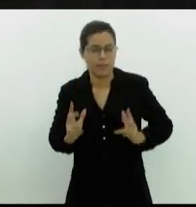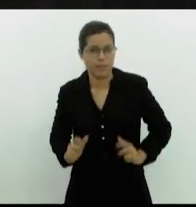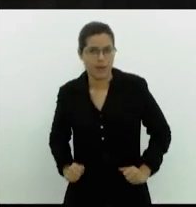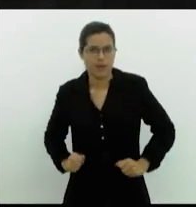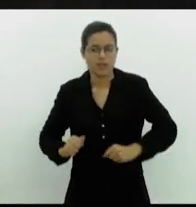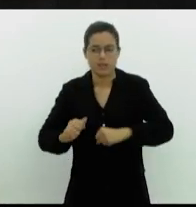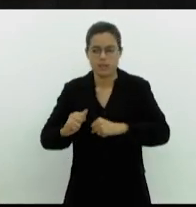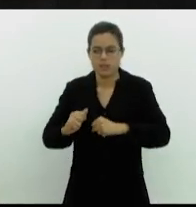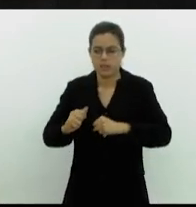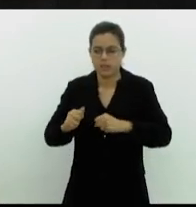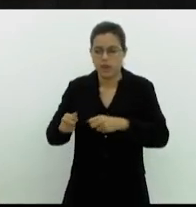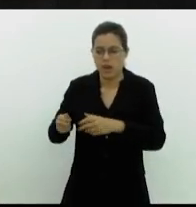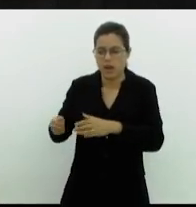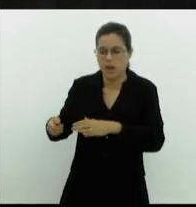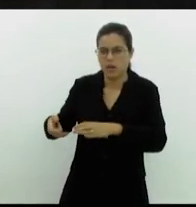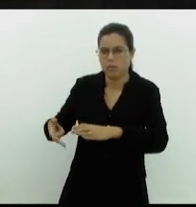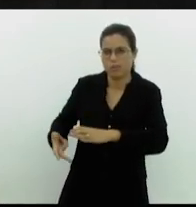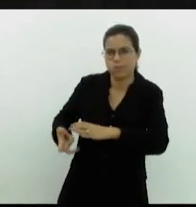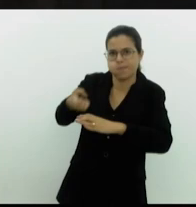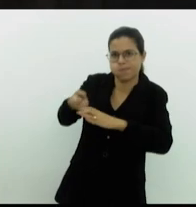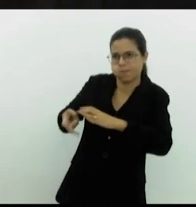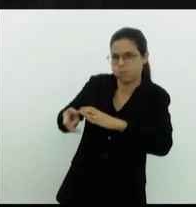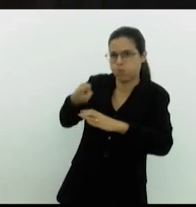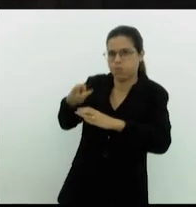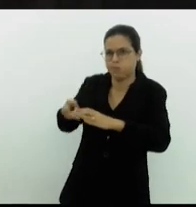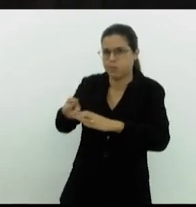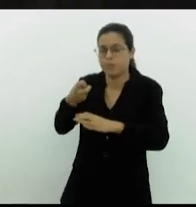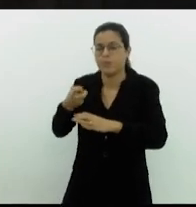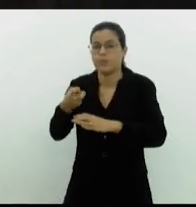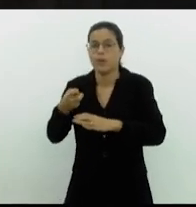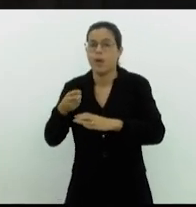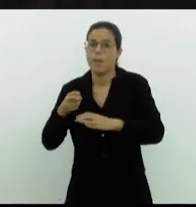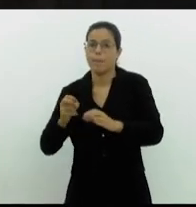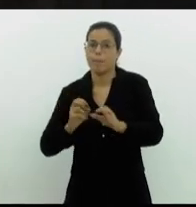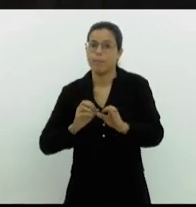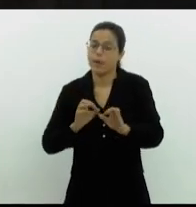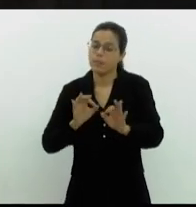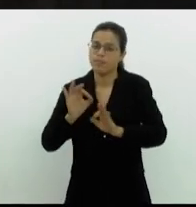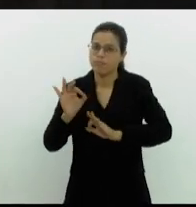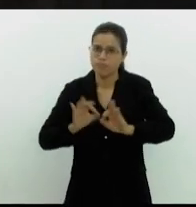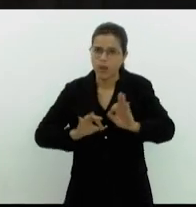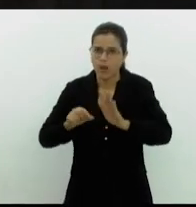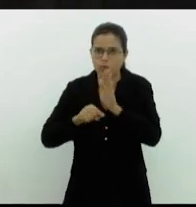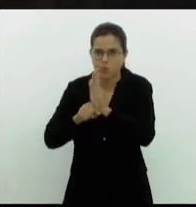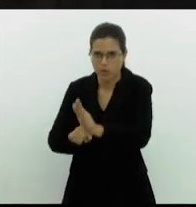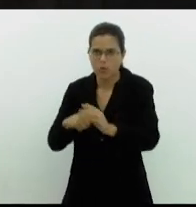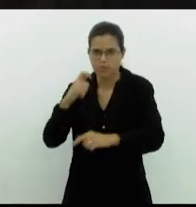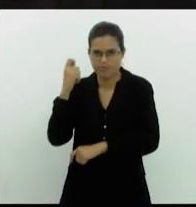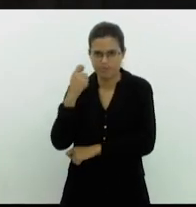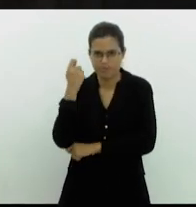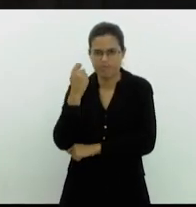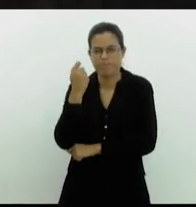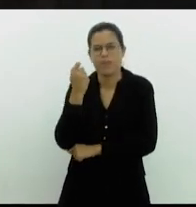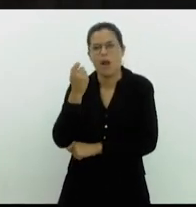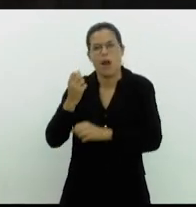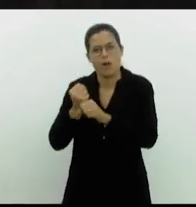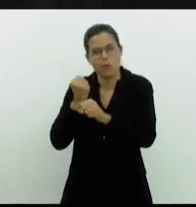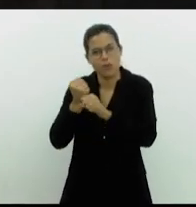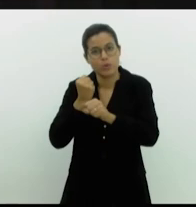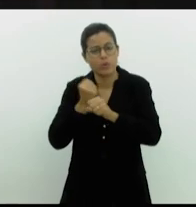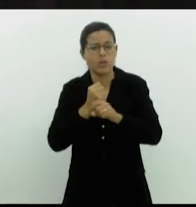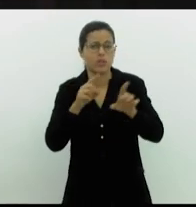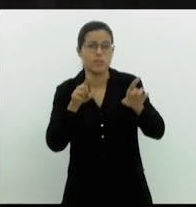preparar não somente o Rio Grande do Sul, no sentido da sua reconstrução, mas também de